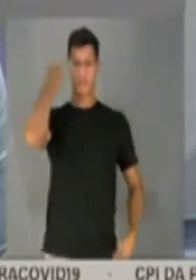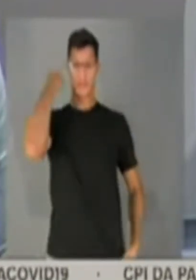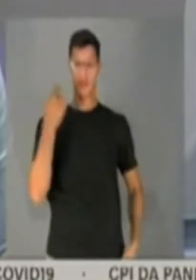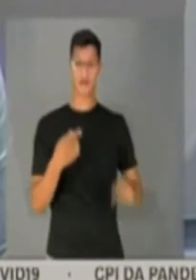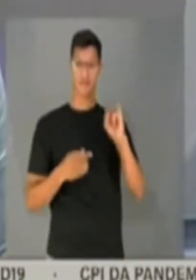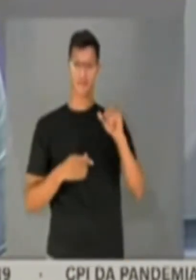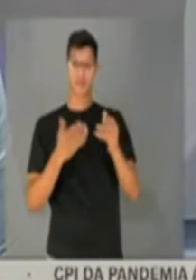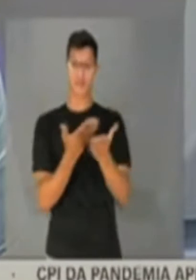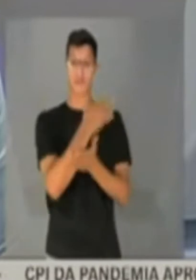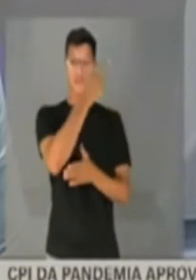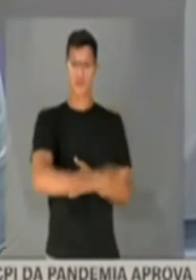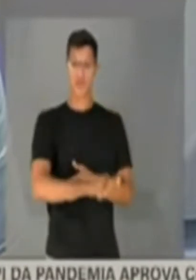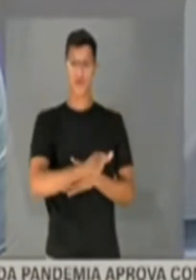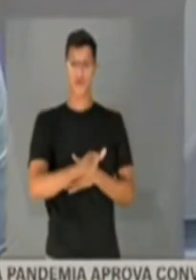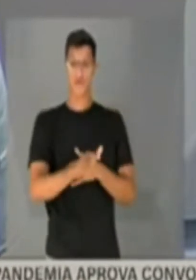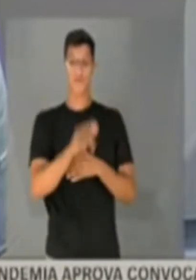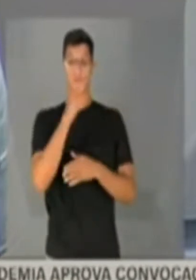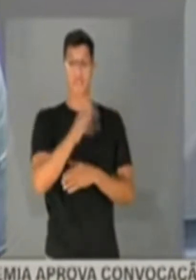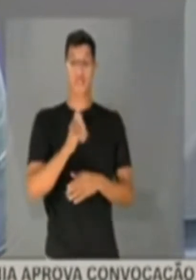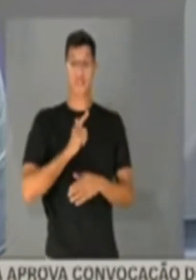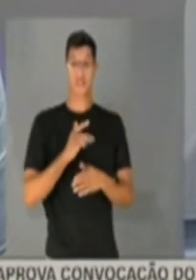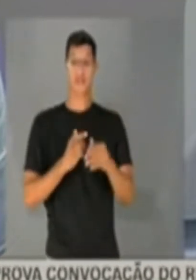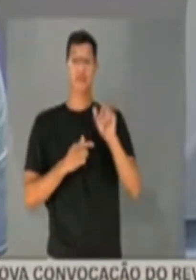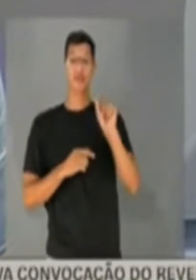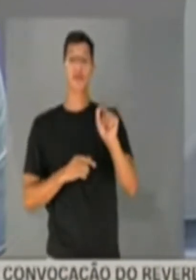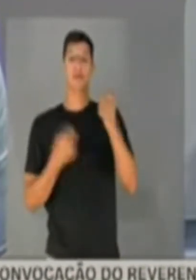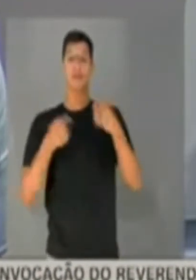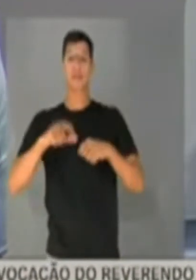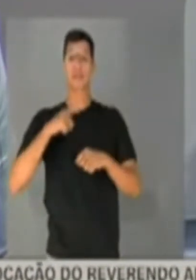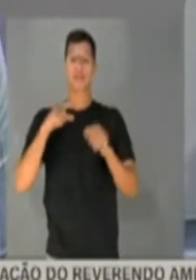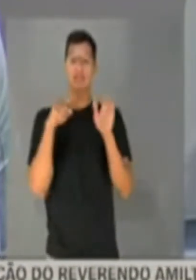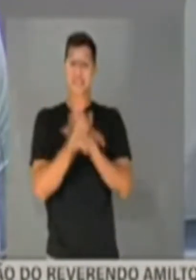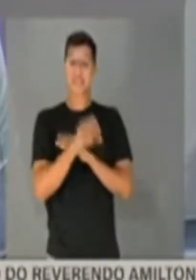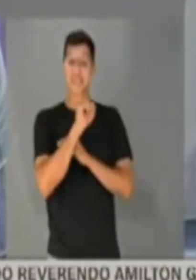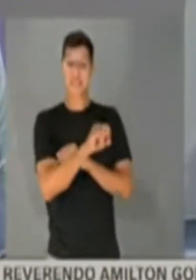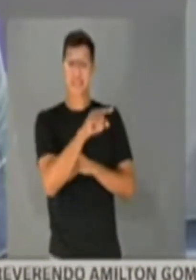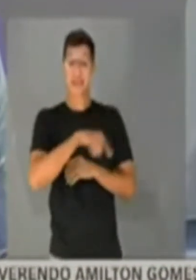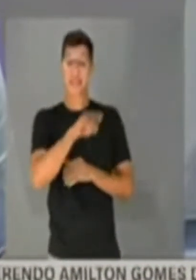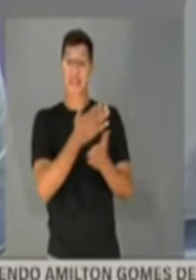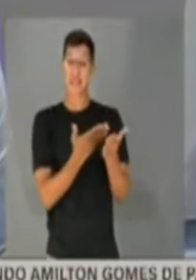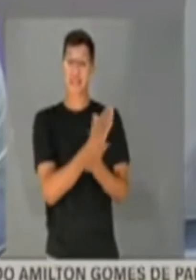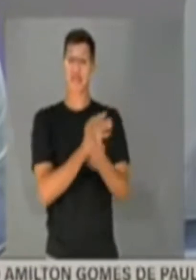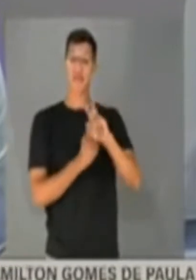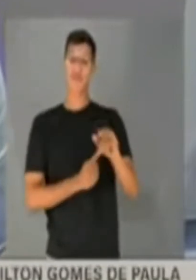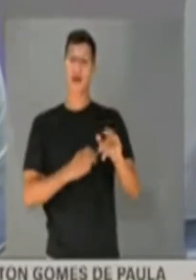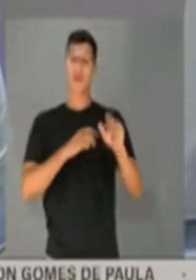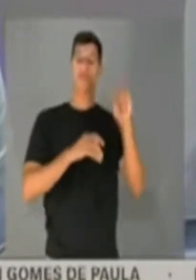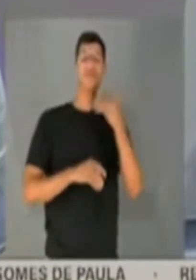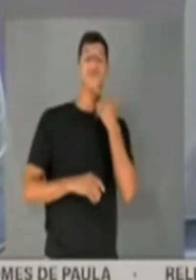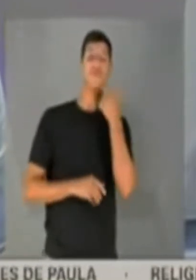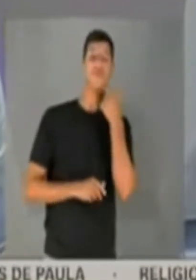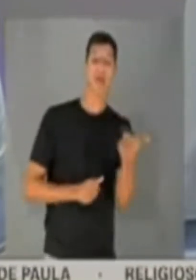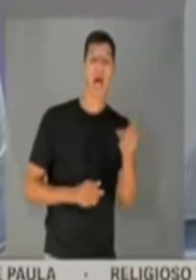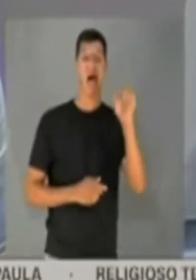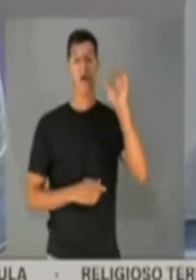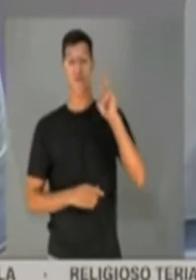Se eu a sancionasse de novo, é bis in idem, ela já havia sido. O que tem que ser questionado é se essa sanção foi proporcional, foi válida ou